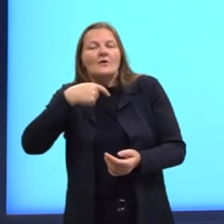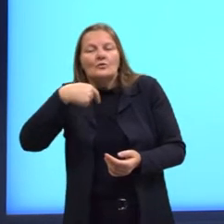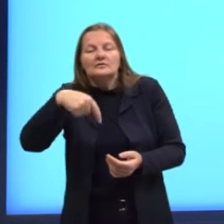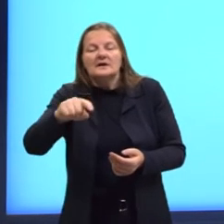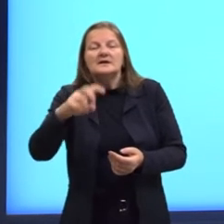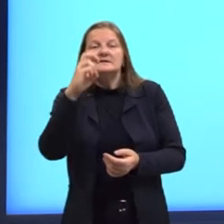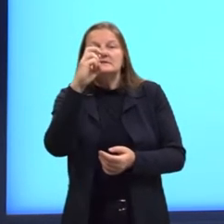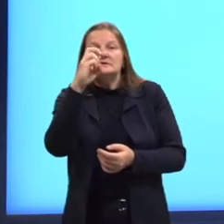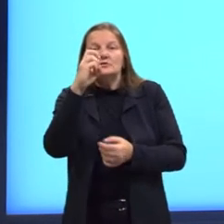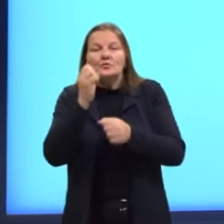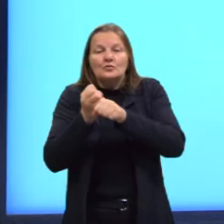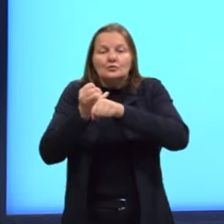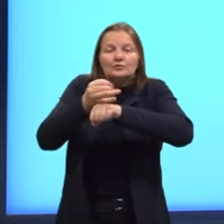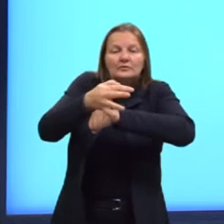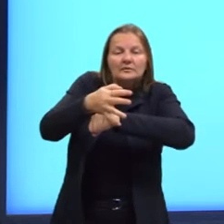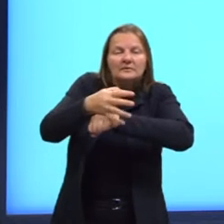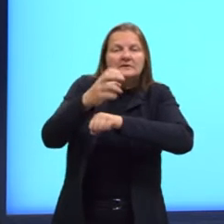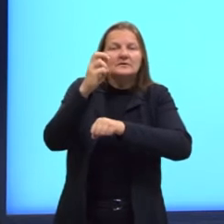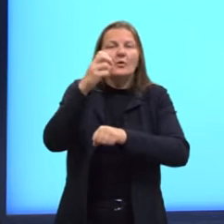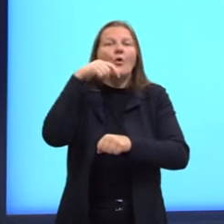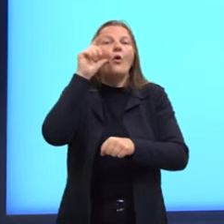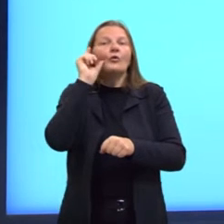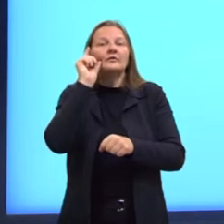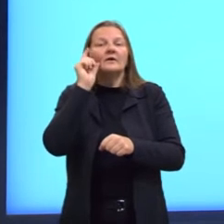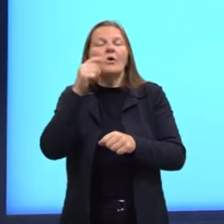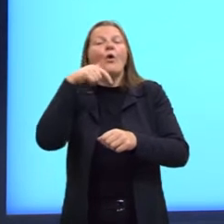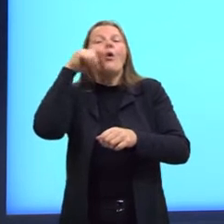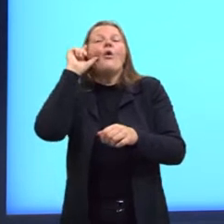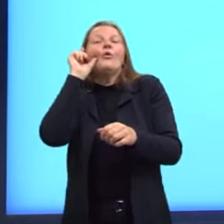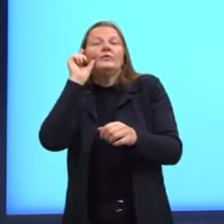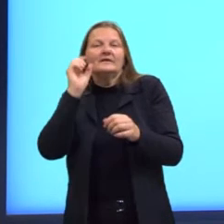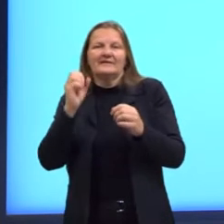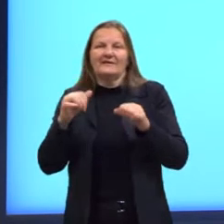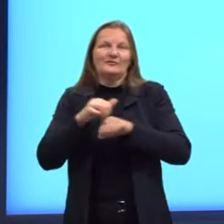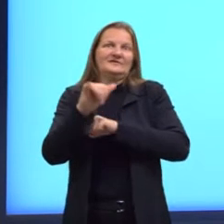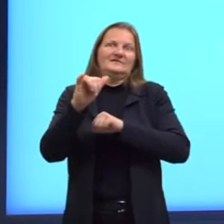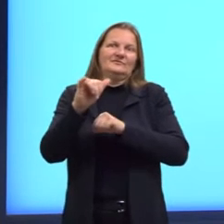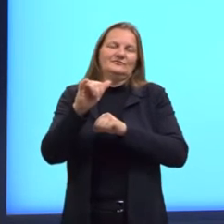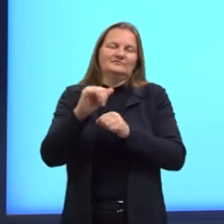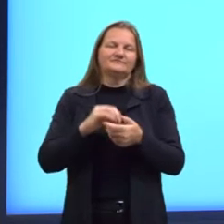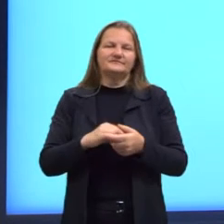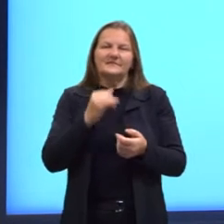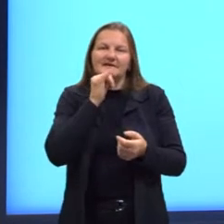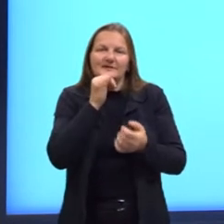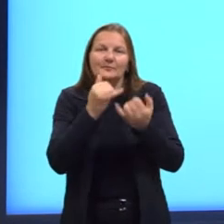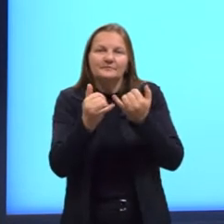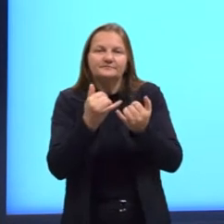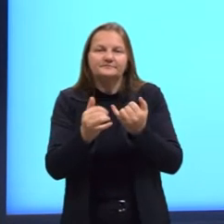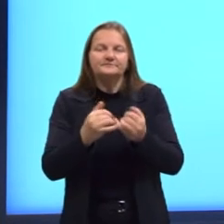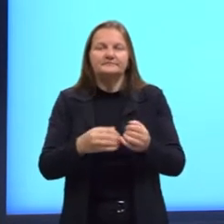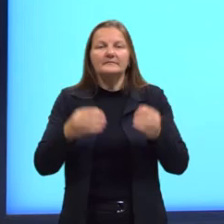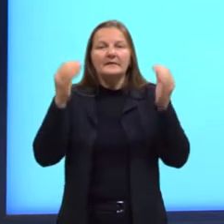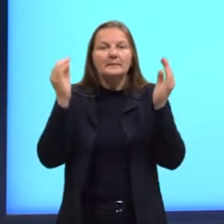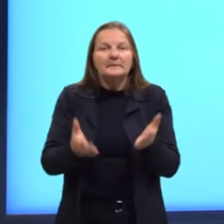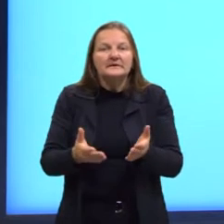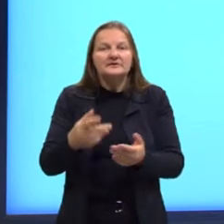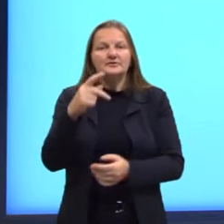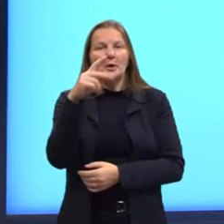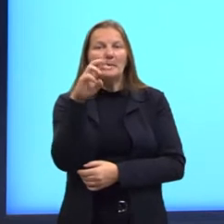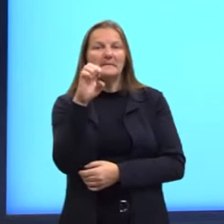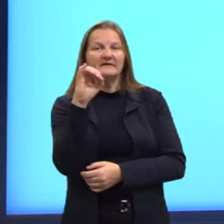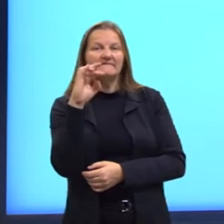as 5 horas da manhã hoje eu não vou sair a 5 horas da manhã porque só foi ontem certo já um presente perfeito